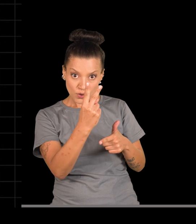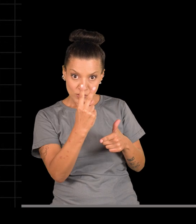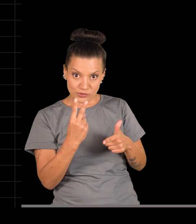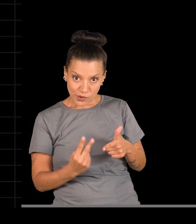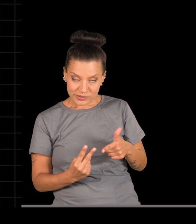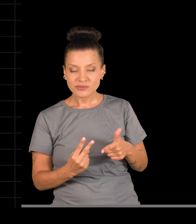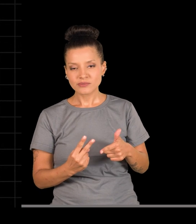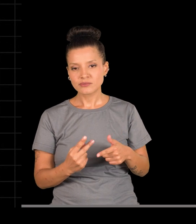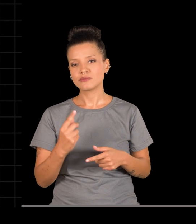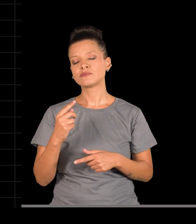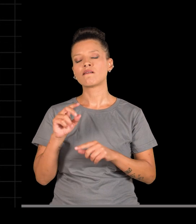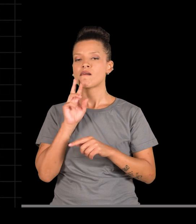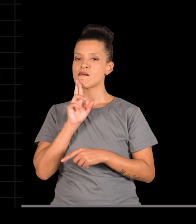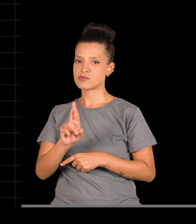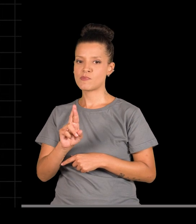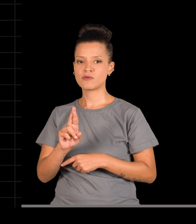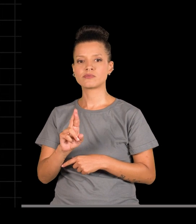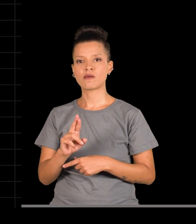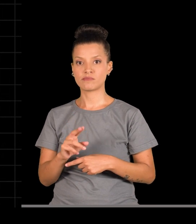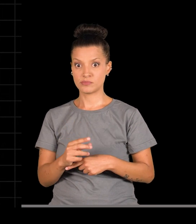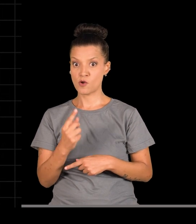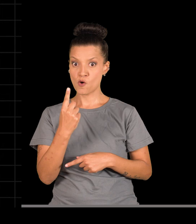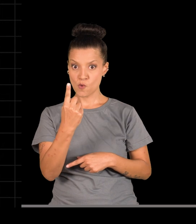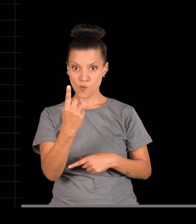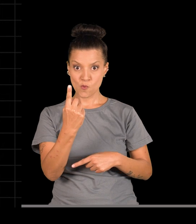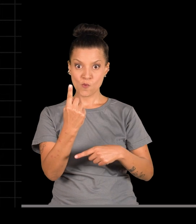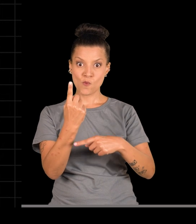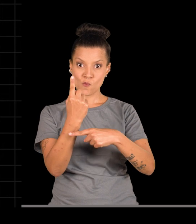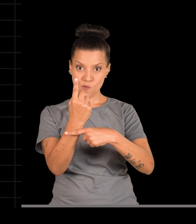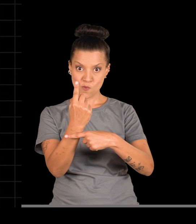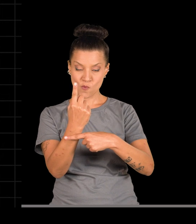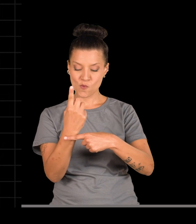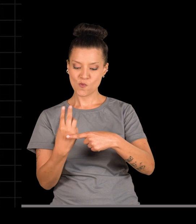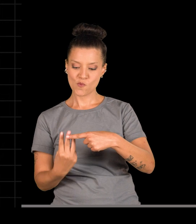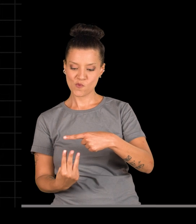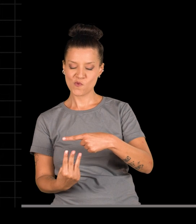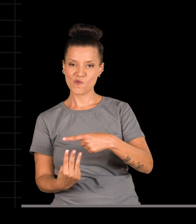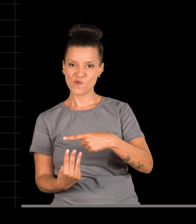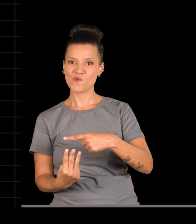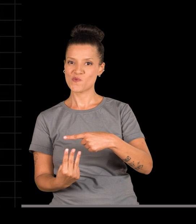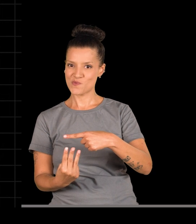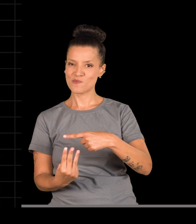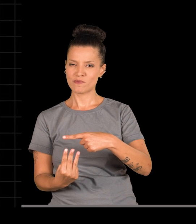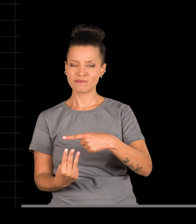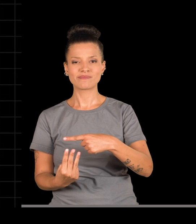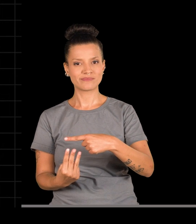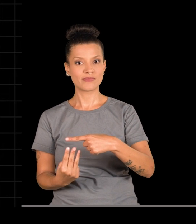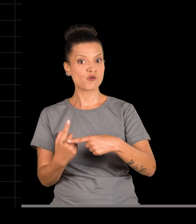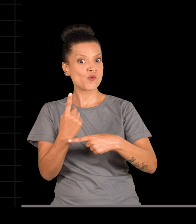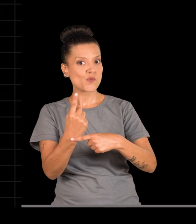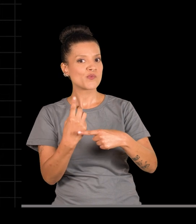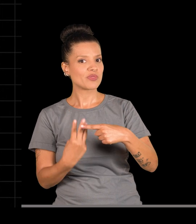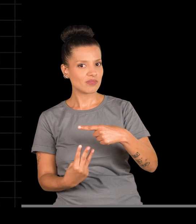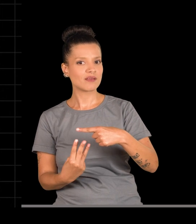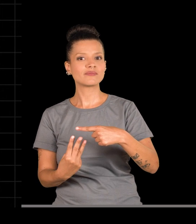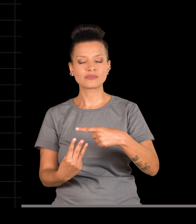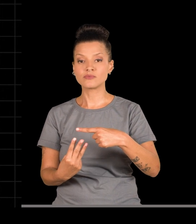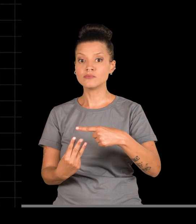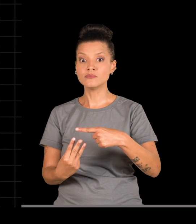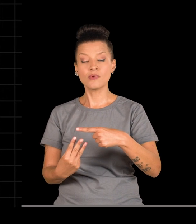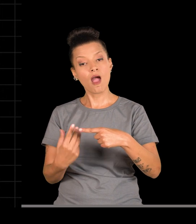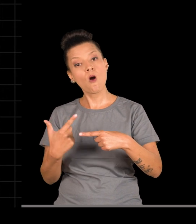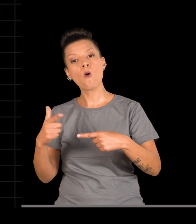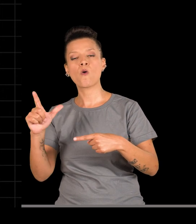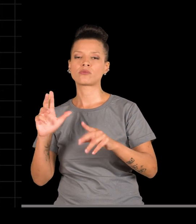3. Então, cada uma vai receber o equivalente ali a 1 terço do bolo inteiro. Beleza? Então você percebe exatamente aí mais uma